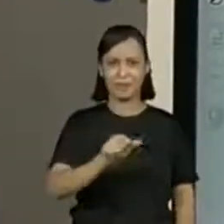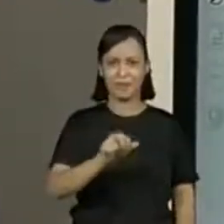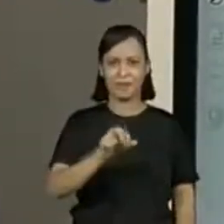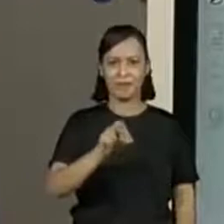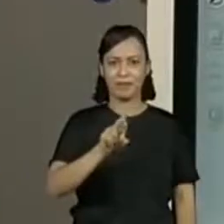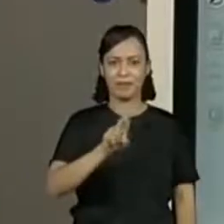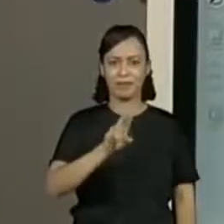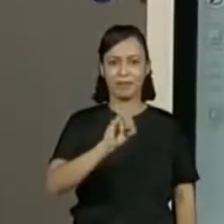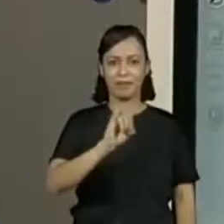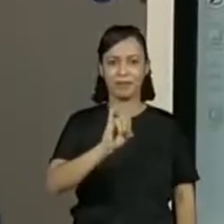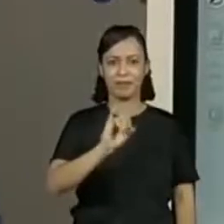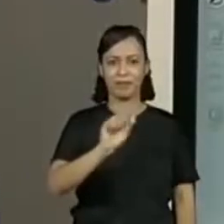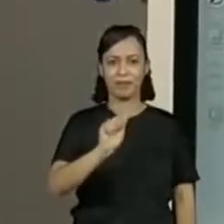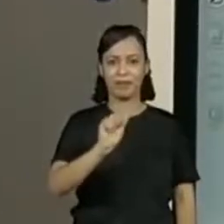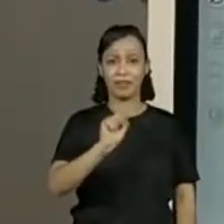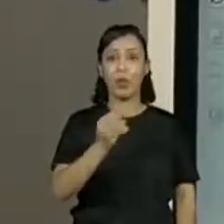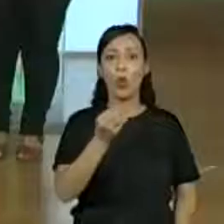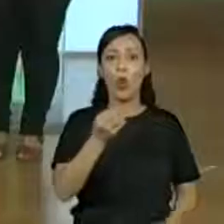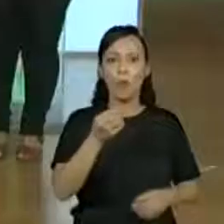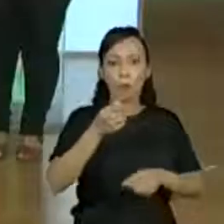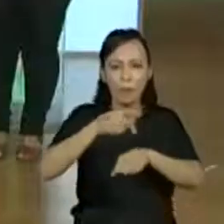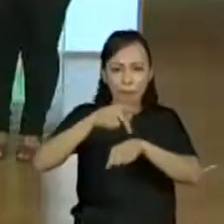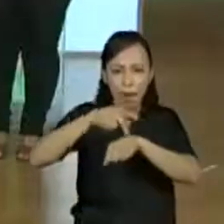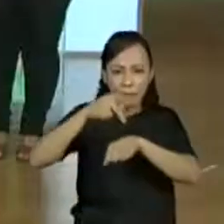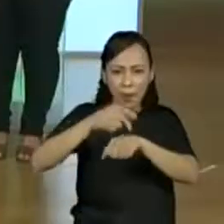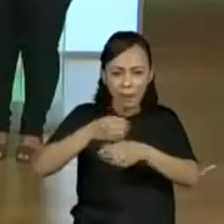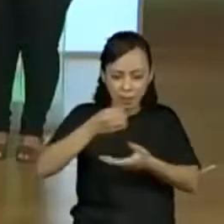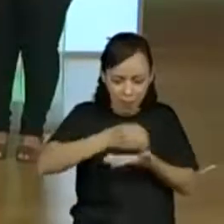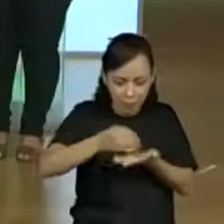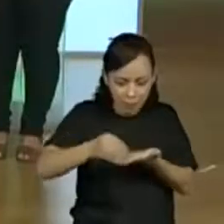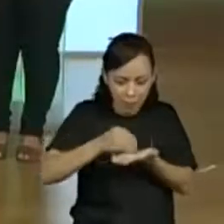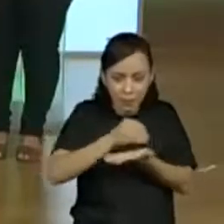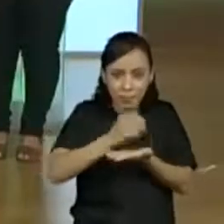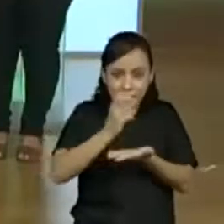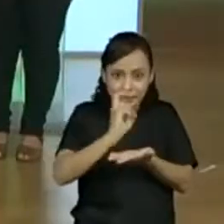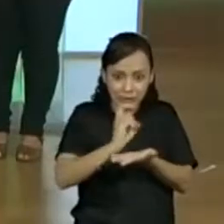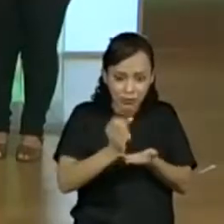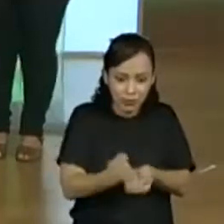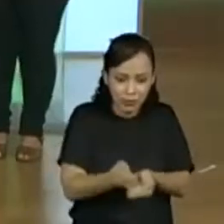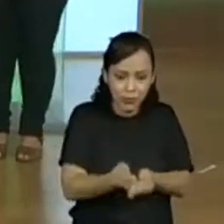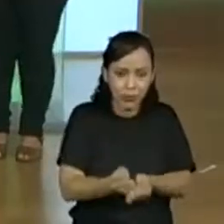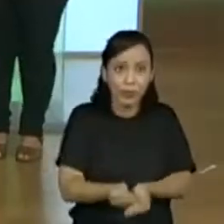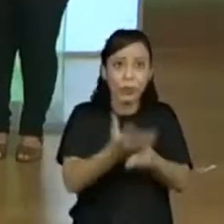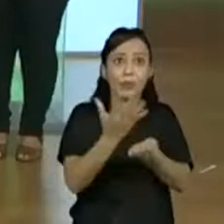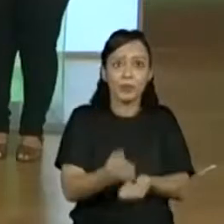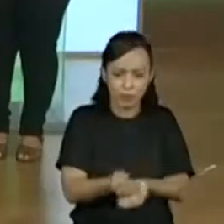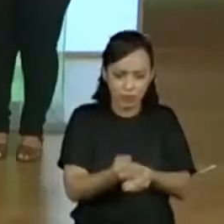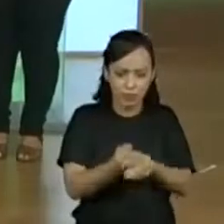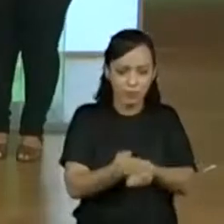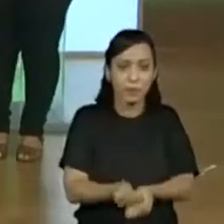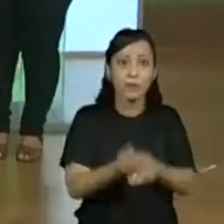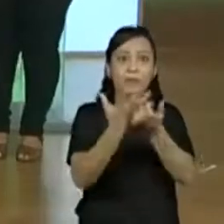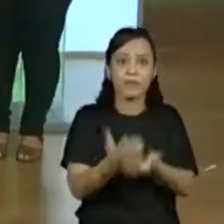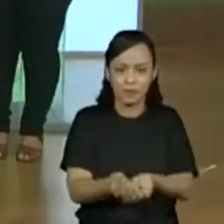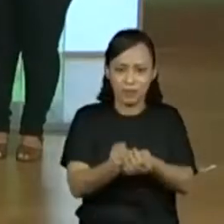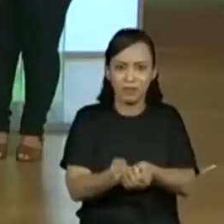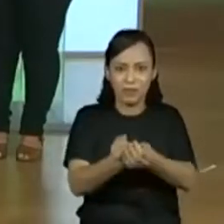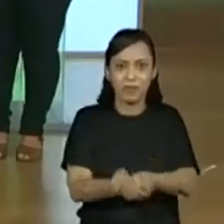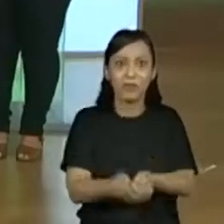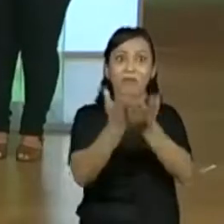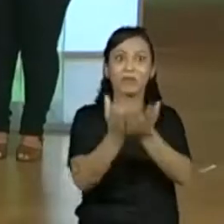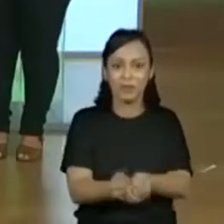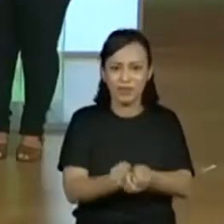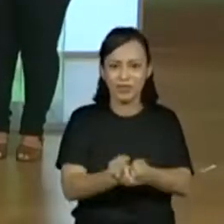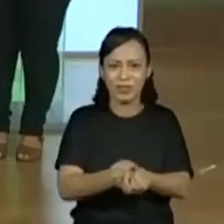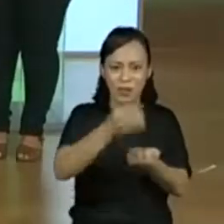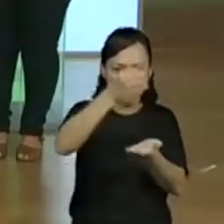pegando e a gente vai criando regras diferentes professora vive vamos escrever então cinco várias e olha